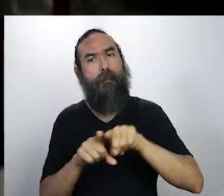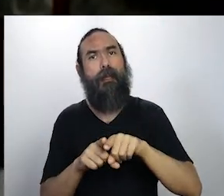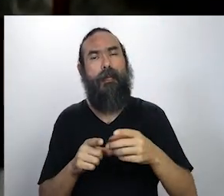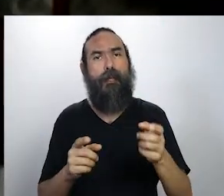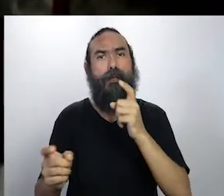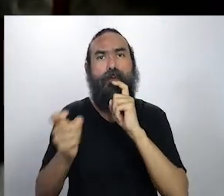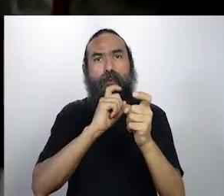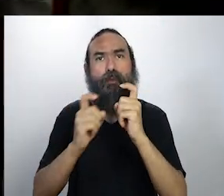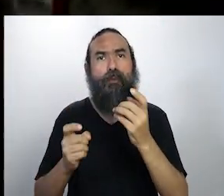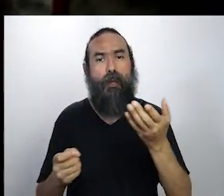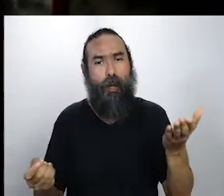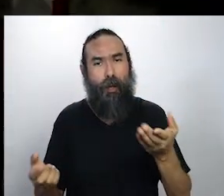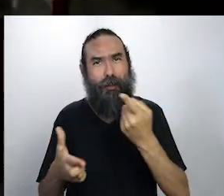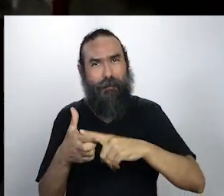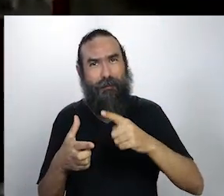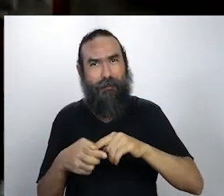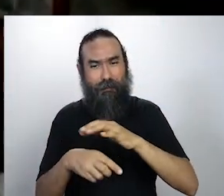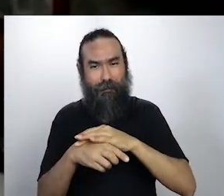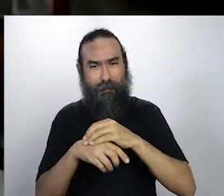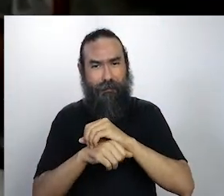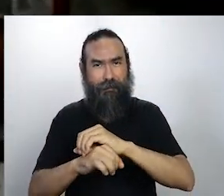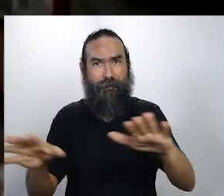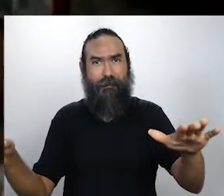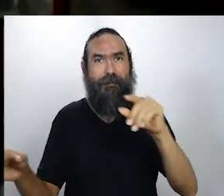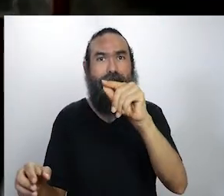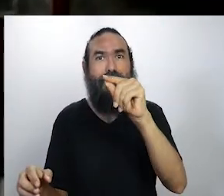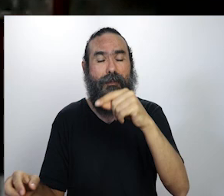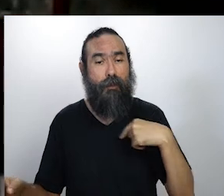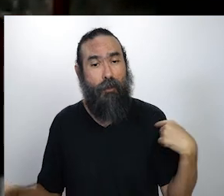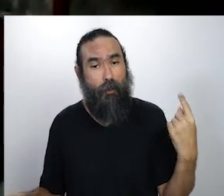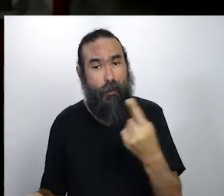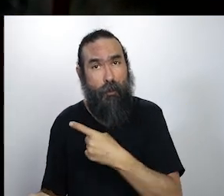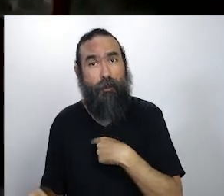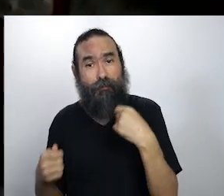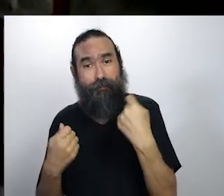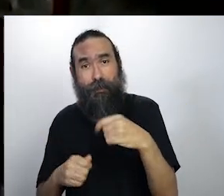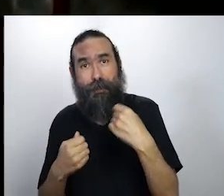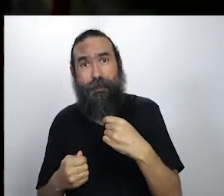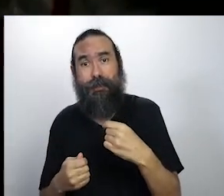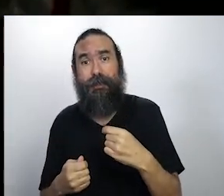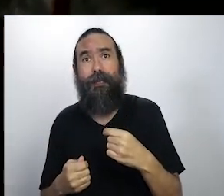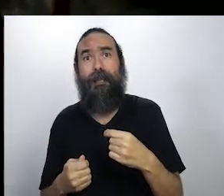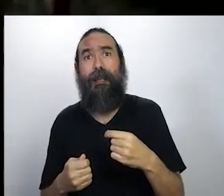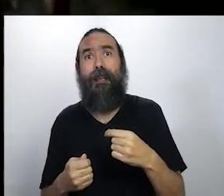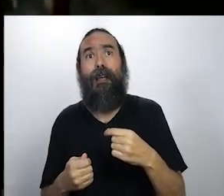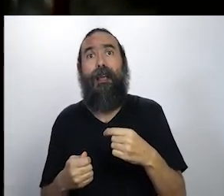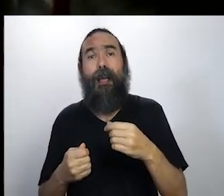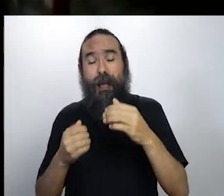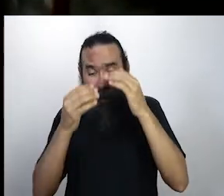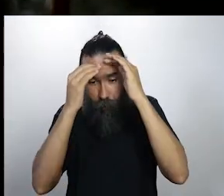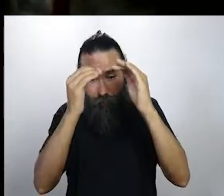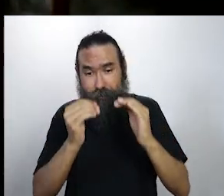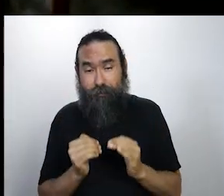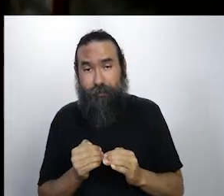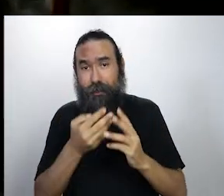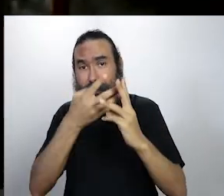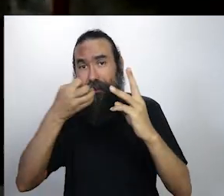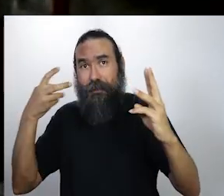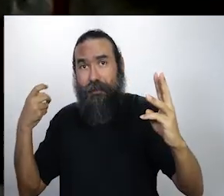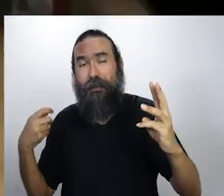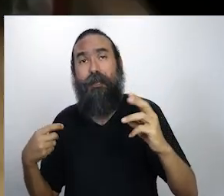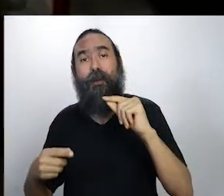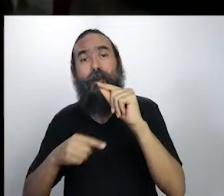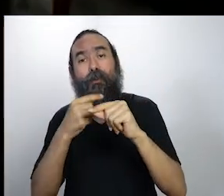né? Precisou vir a pandemia, mais uma pandemia, né? Porque nós, povos indígenas, já vivemos muitas, já passamos por